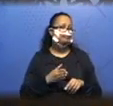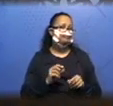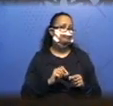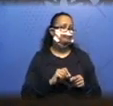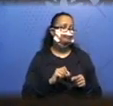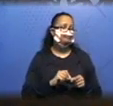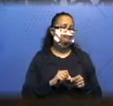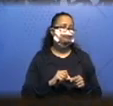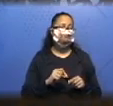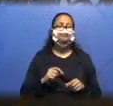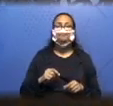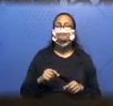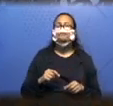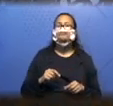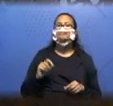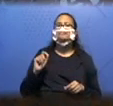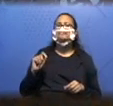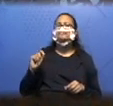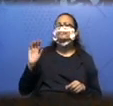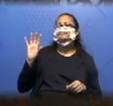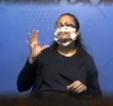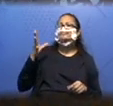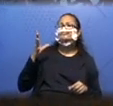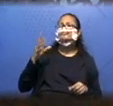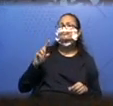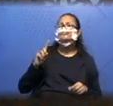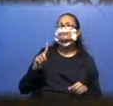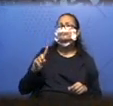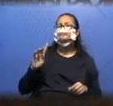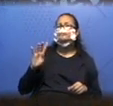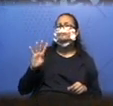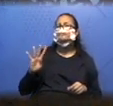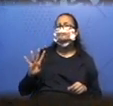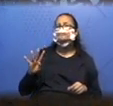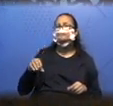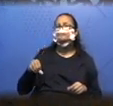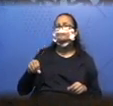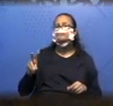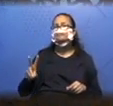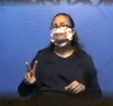nós já fizemos. Aí vocês vão seguir. O que aconteceu em